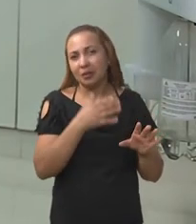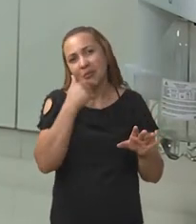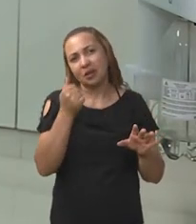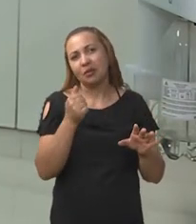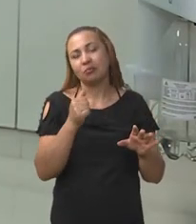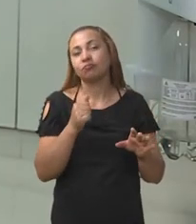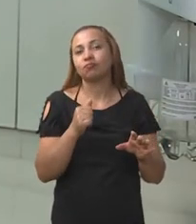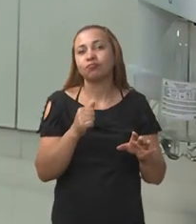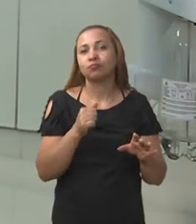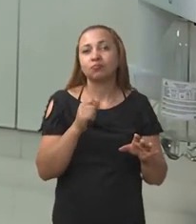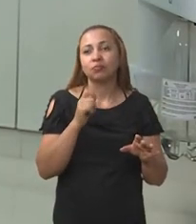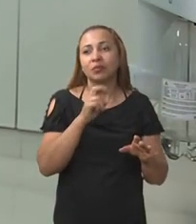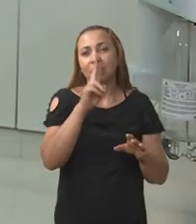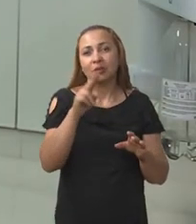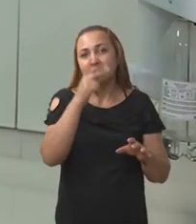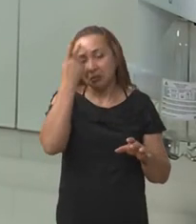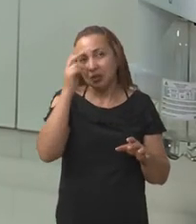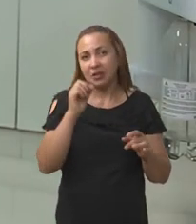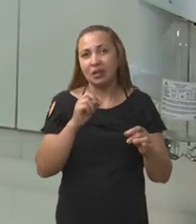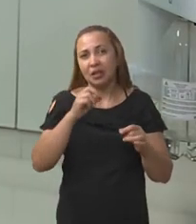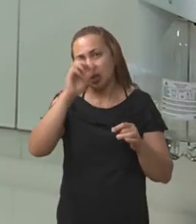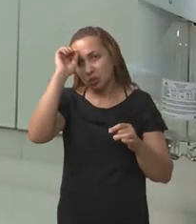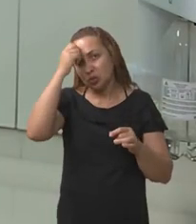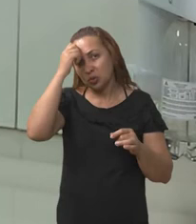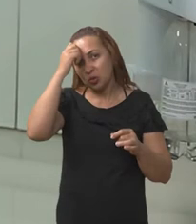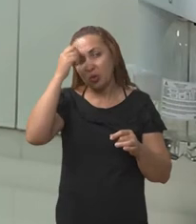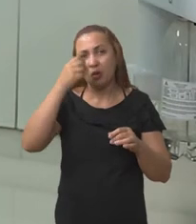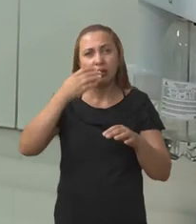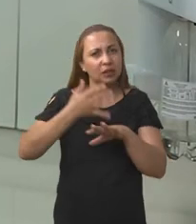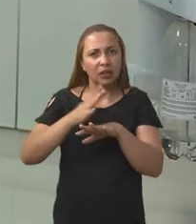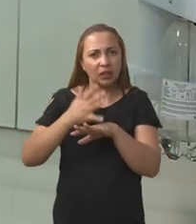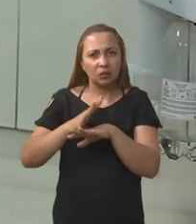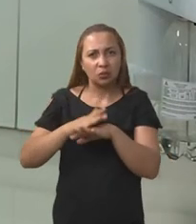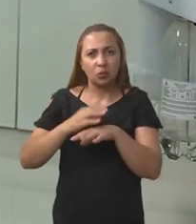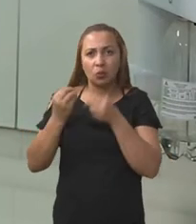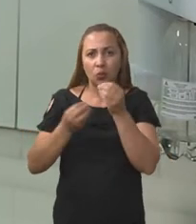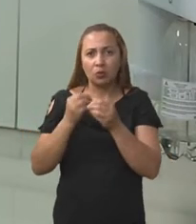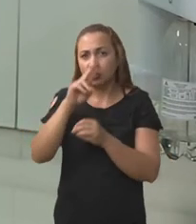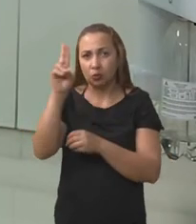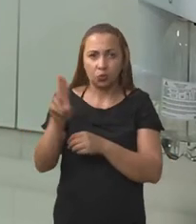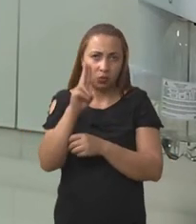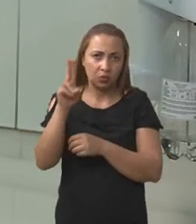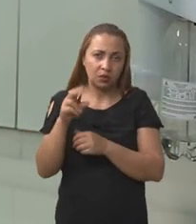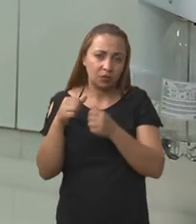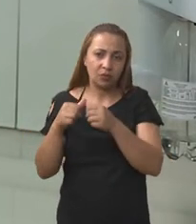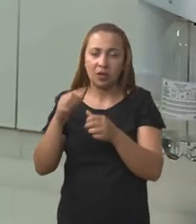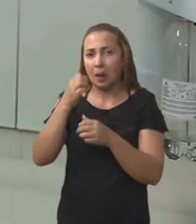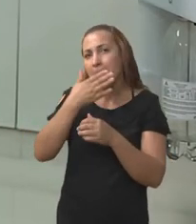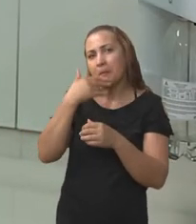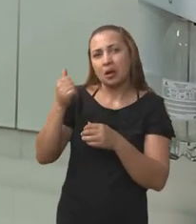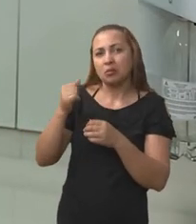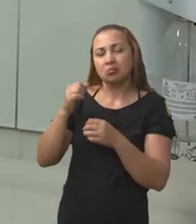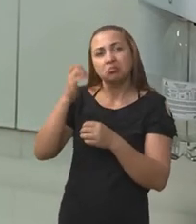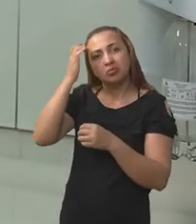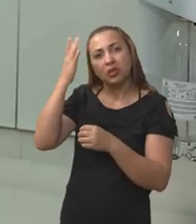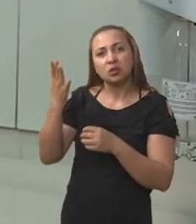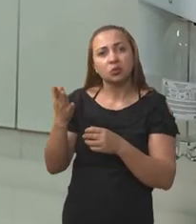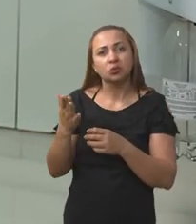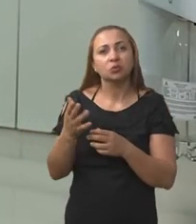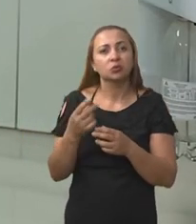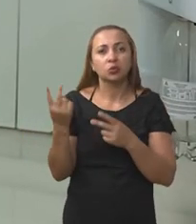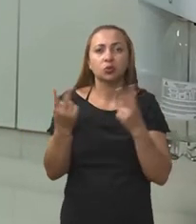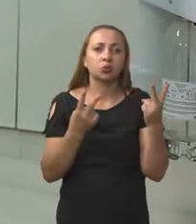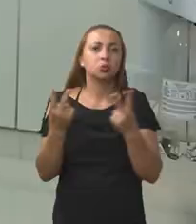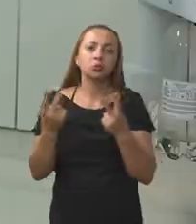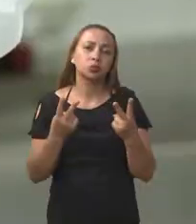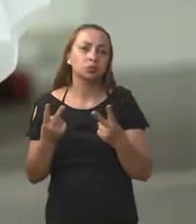só que e a gente perceber eu quero uma questão realmente viaduto à medida que fosse utilizando né iria desenvolver a destreza